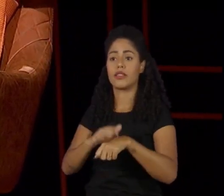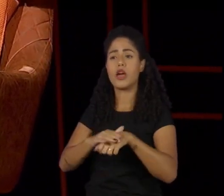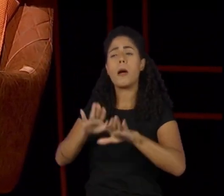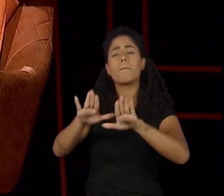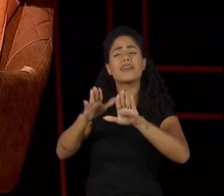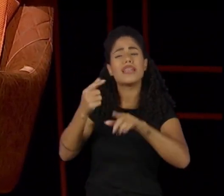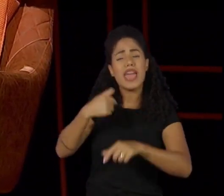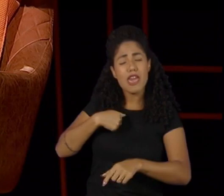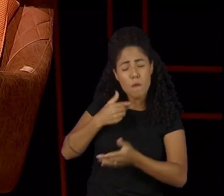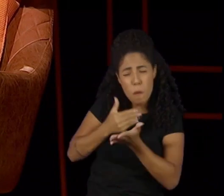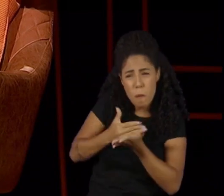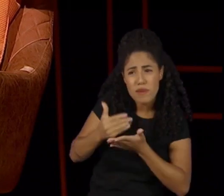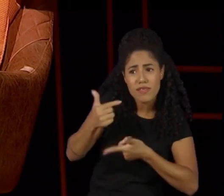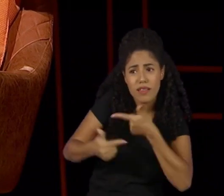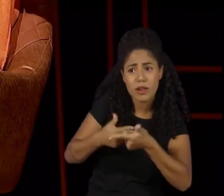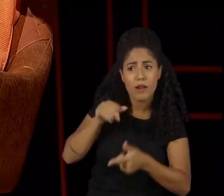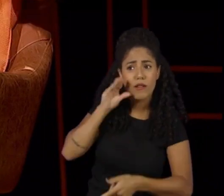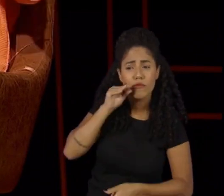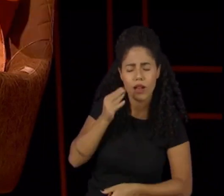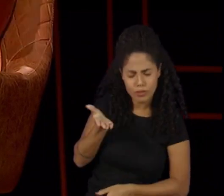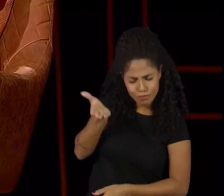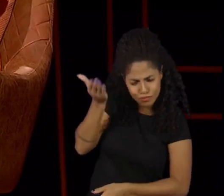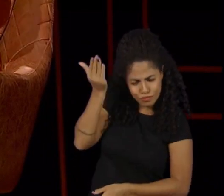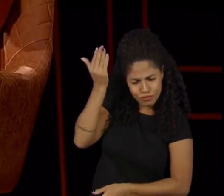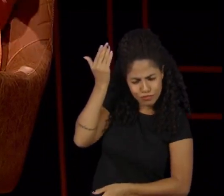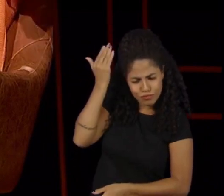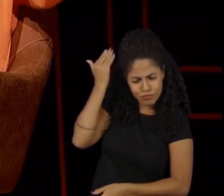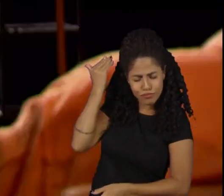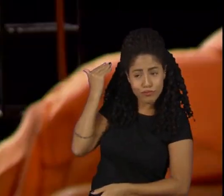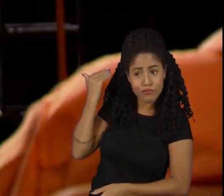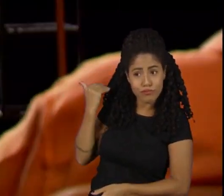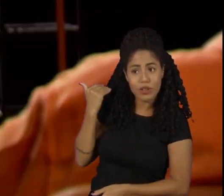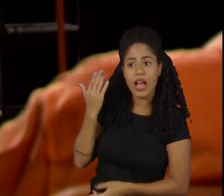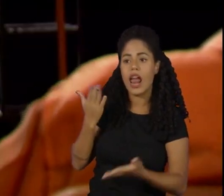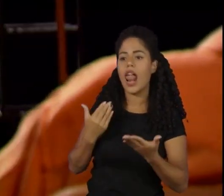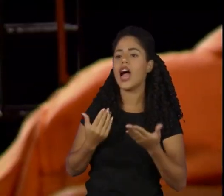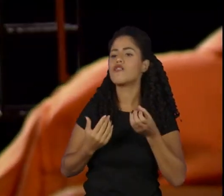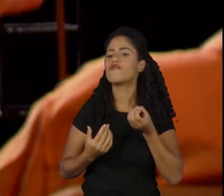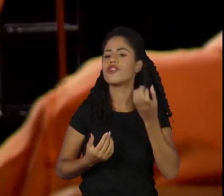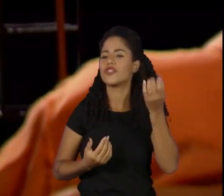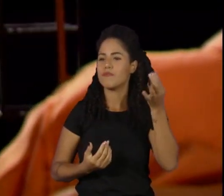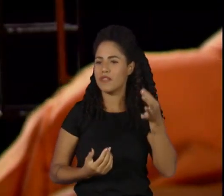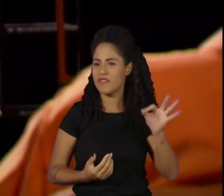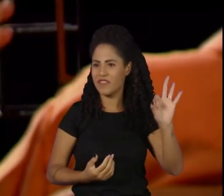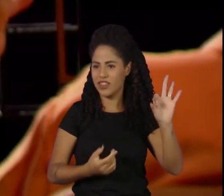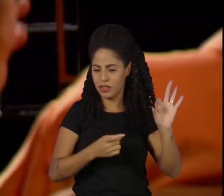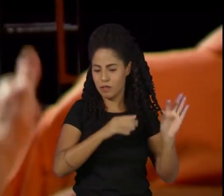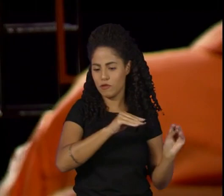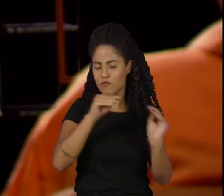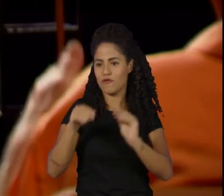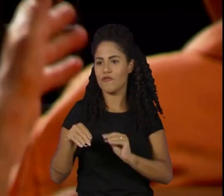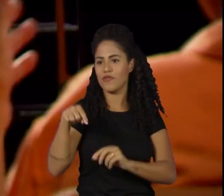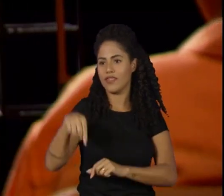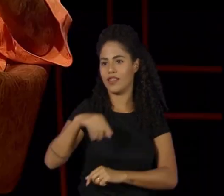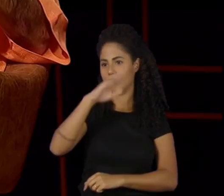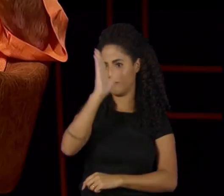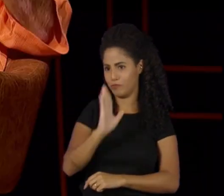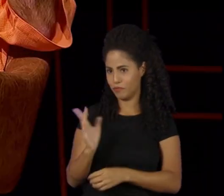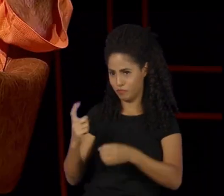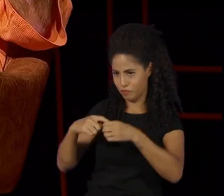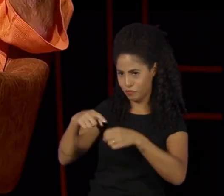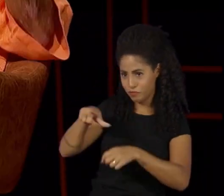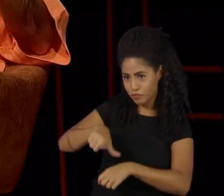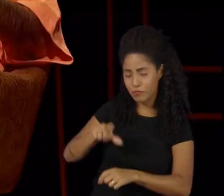comecei, lá, quando eu voltei da França com Fagundes e tal, que estava tudo parado, uma amiga